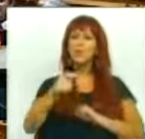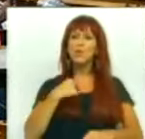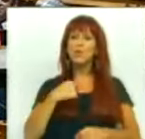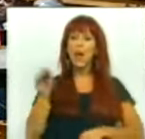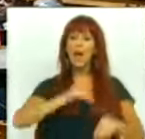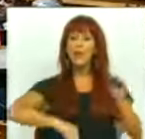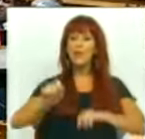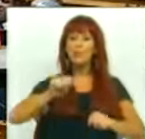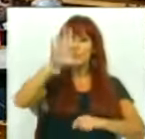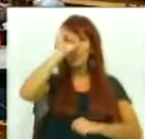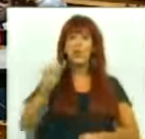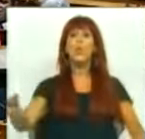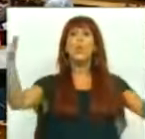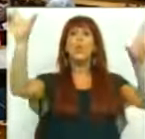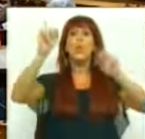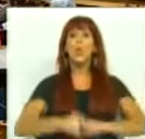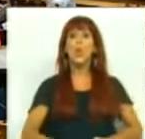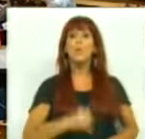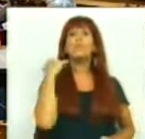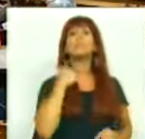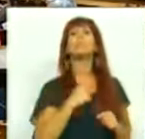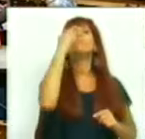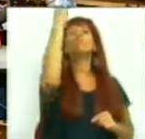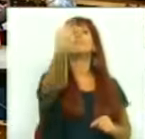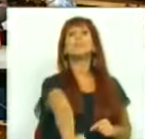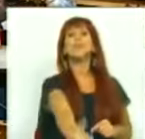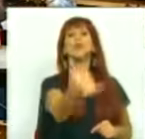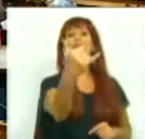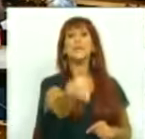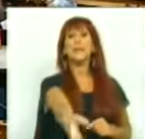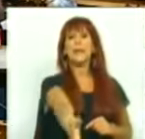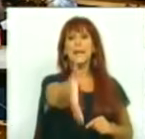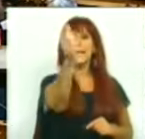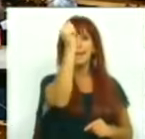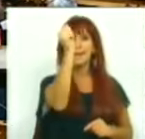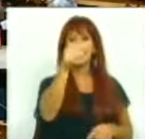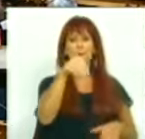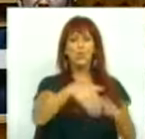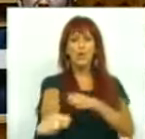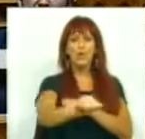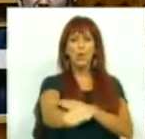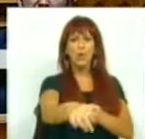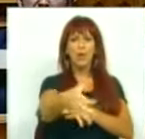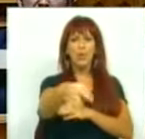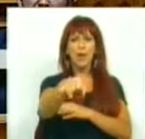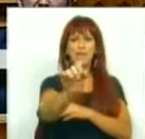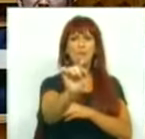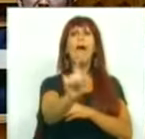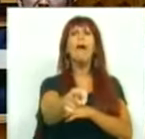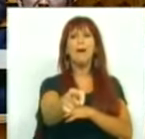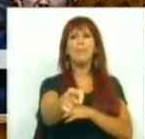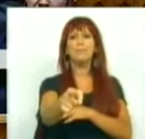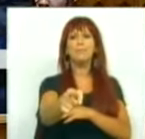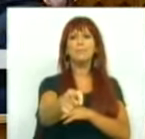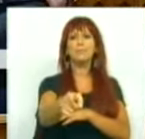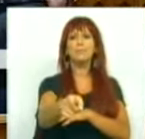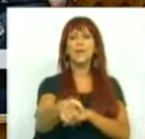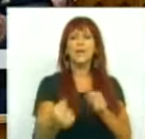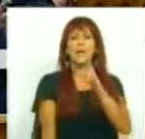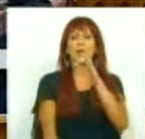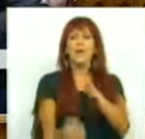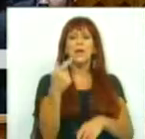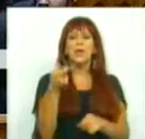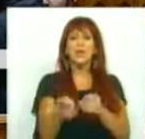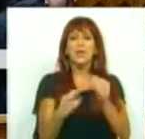as eleições legislativas são só em 2015. O voto contra do Partido Socialista na criação